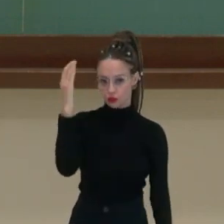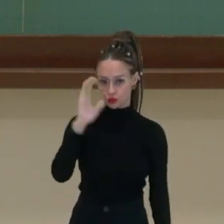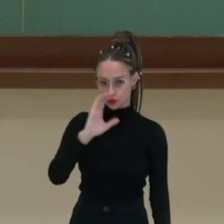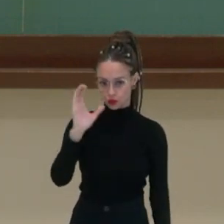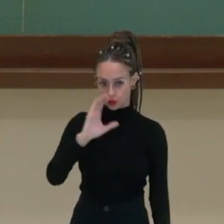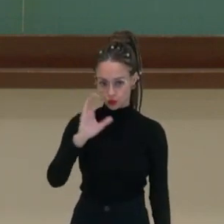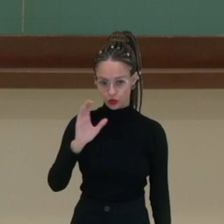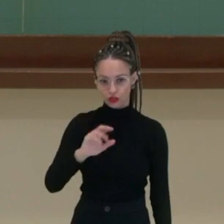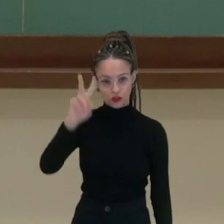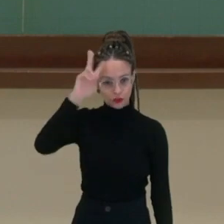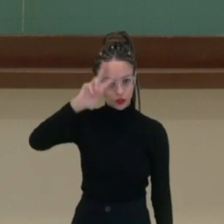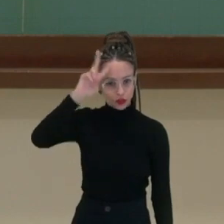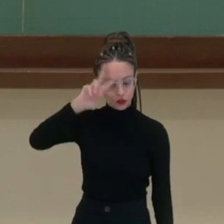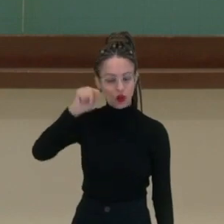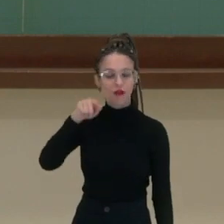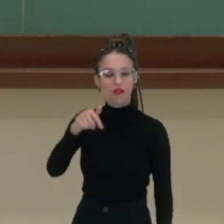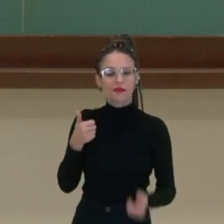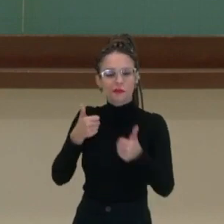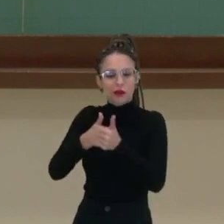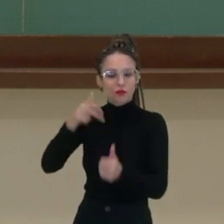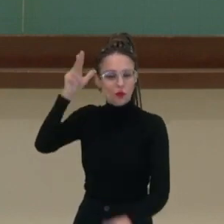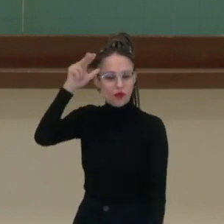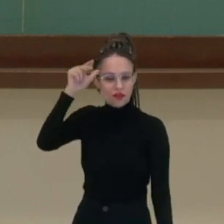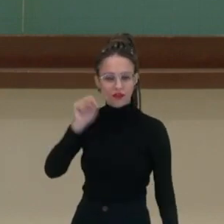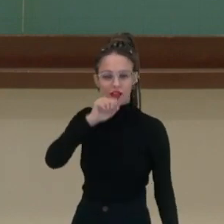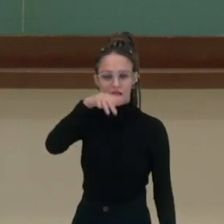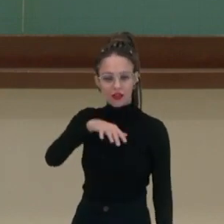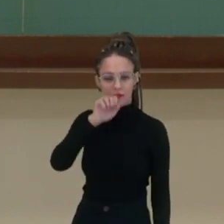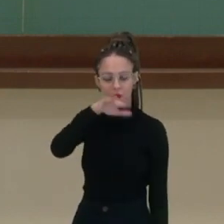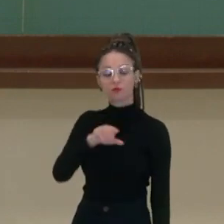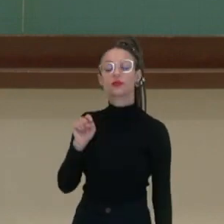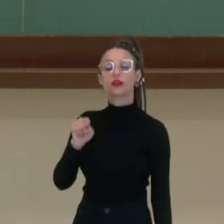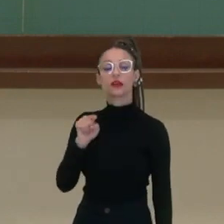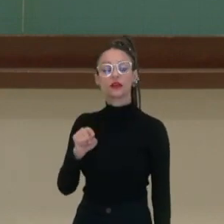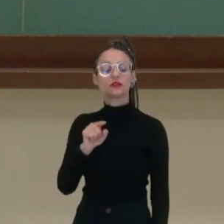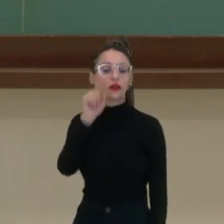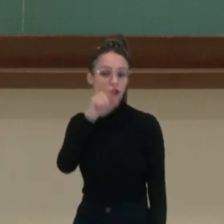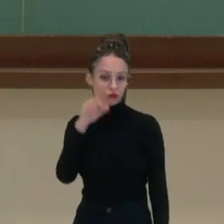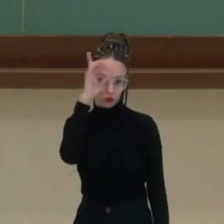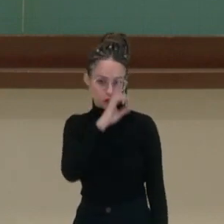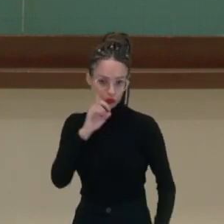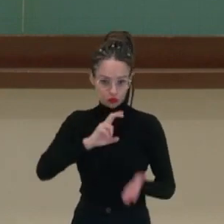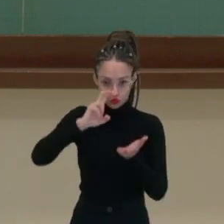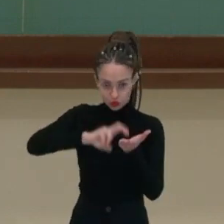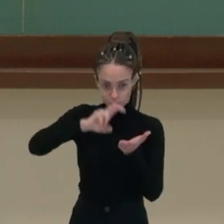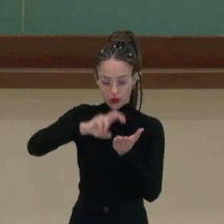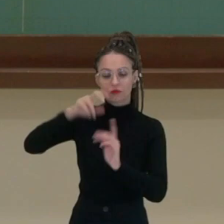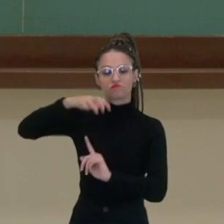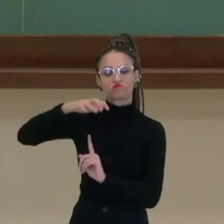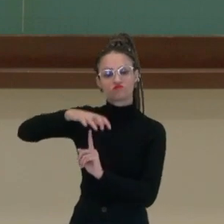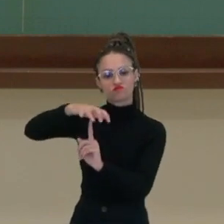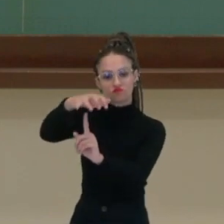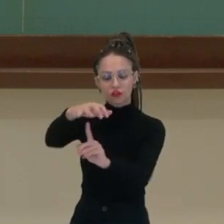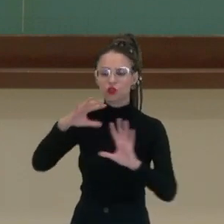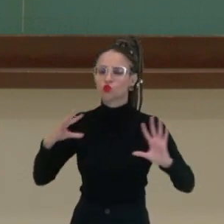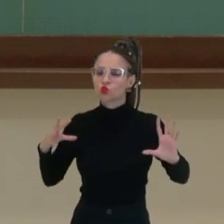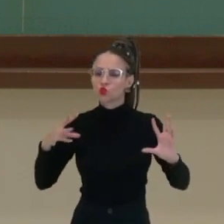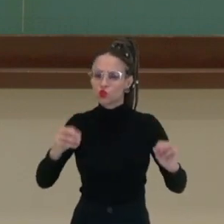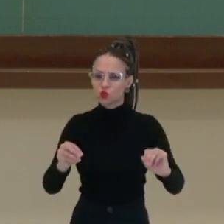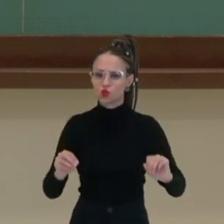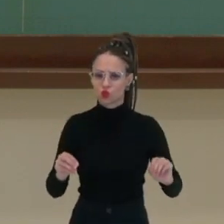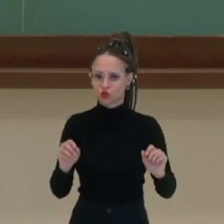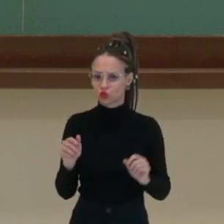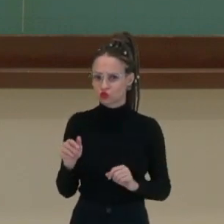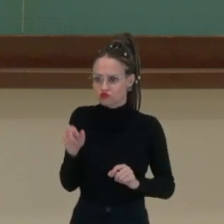região histórica chamada Largo da Ordem, essa feirinha acontece aos domingos de manhã, né? Então todos os artesãos